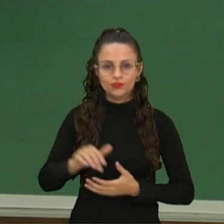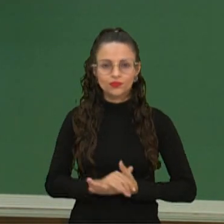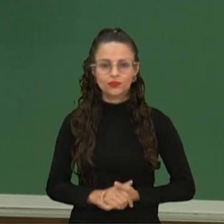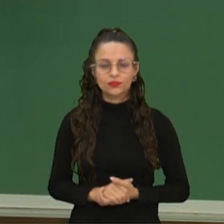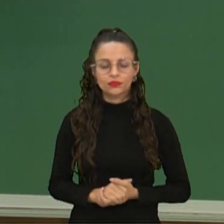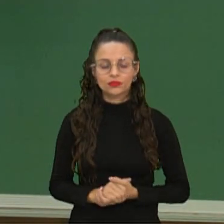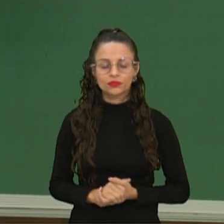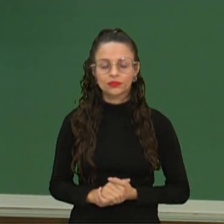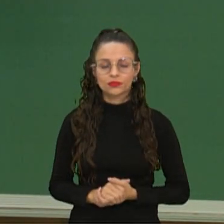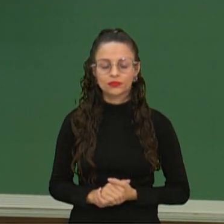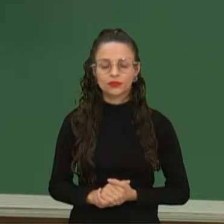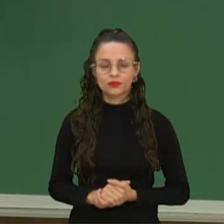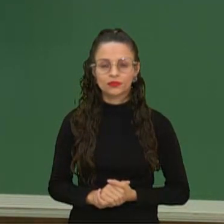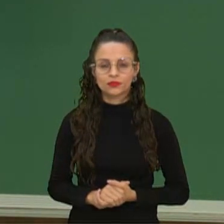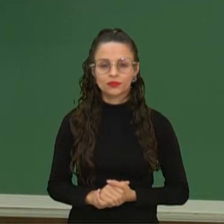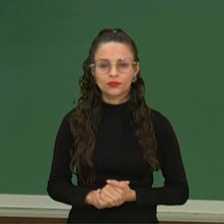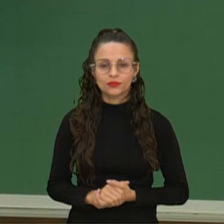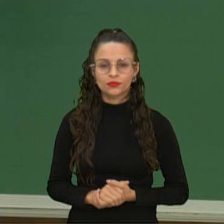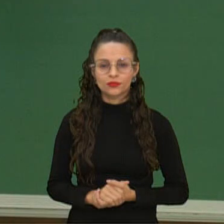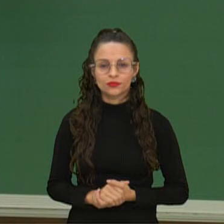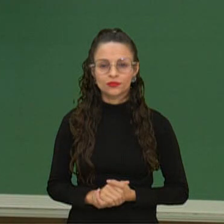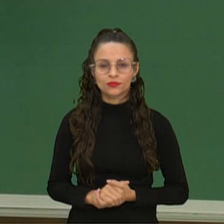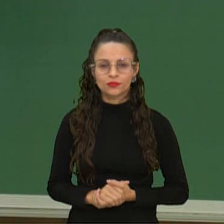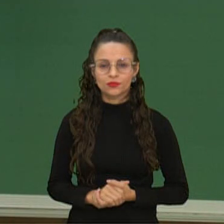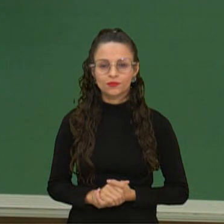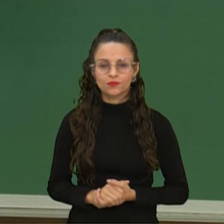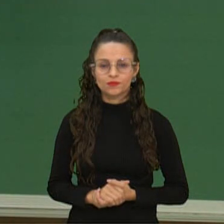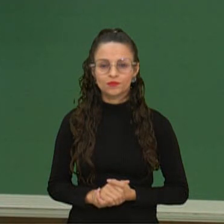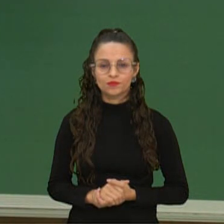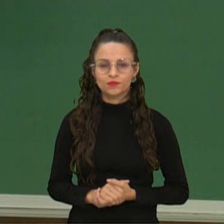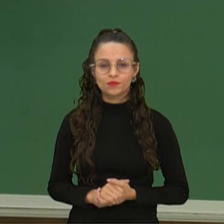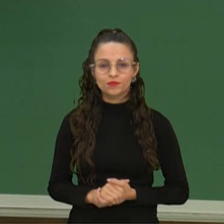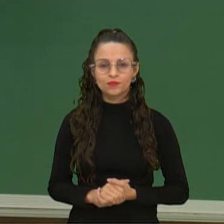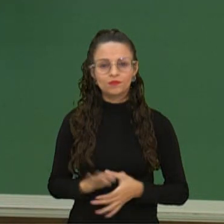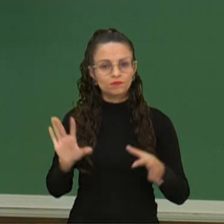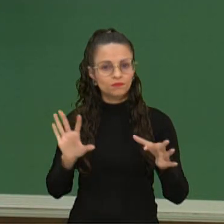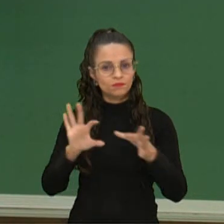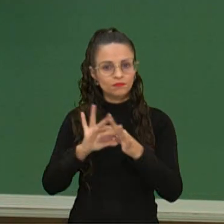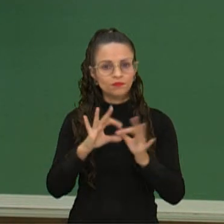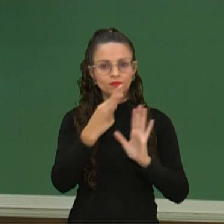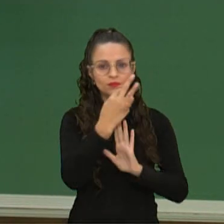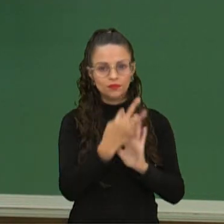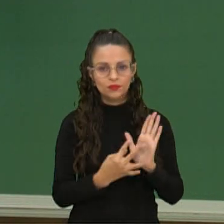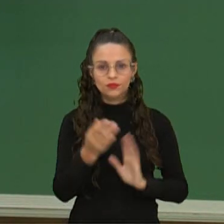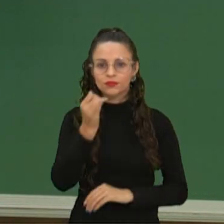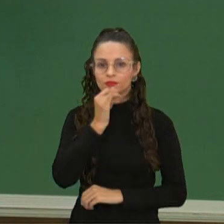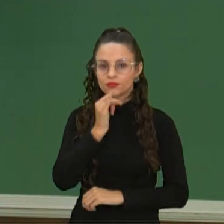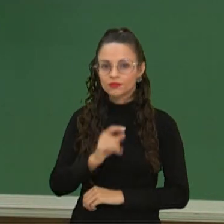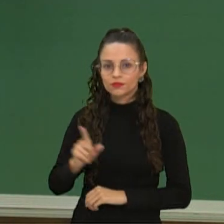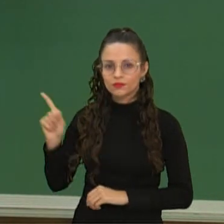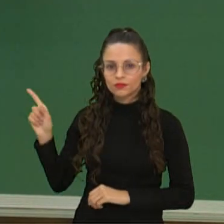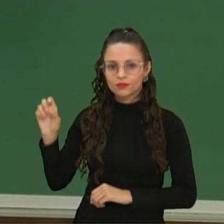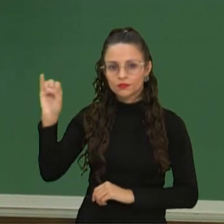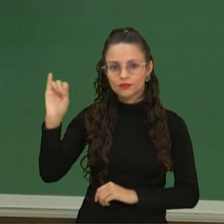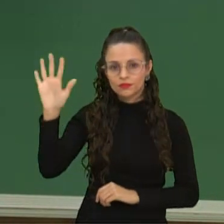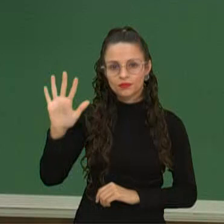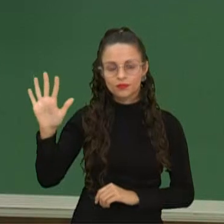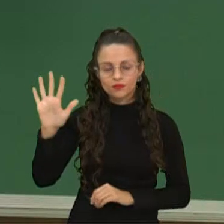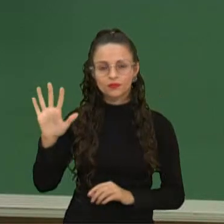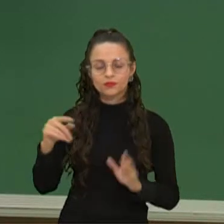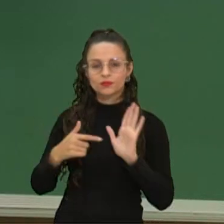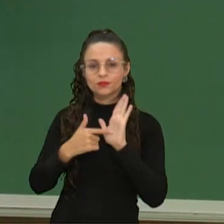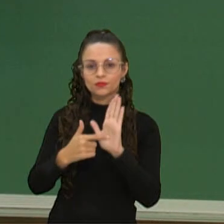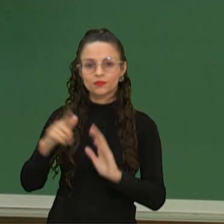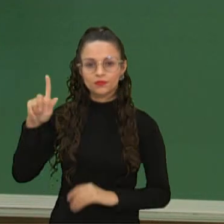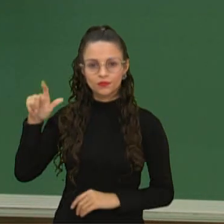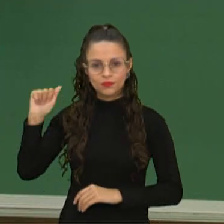example of a greenhouse gas in the text? De acordo com o texto, o exemplo, a imagem que exemplifica um gás